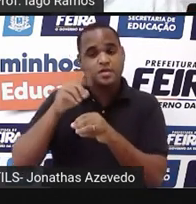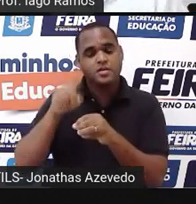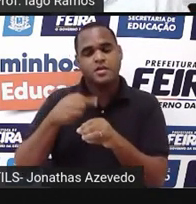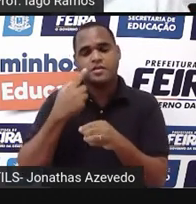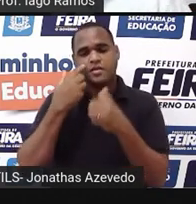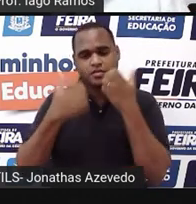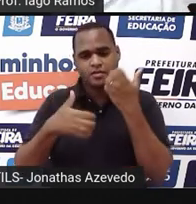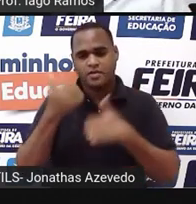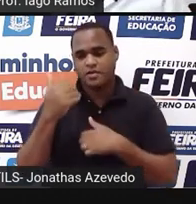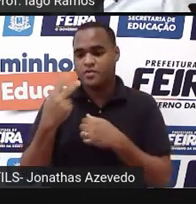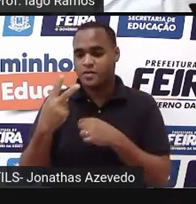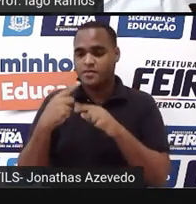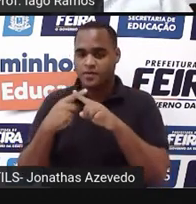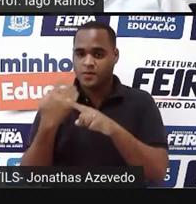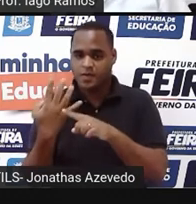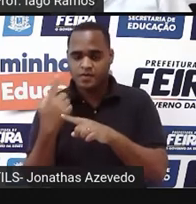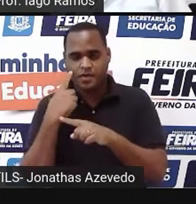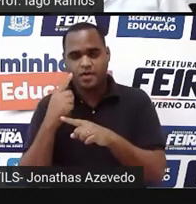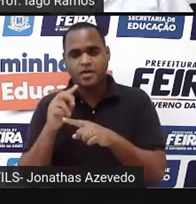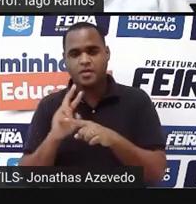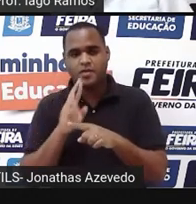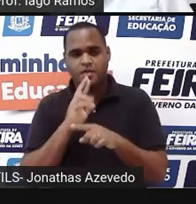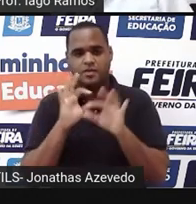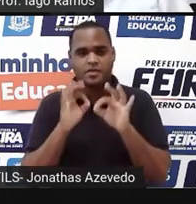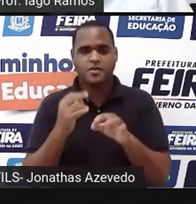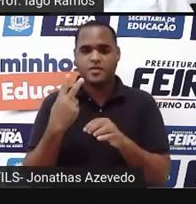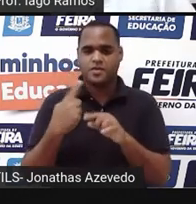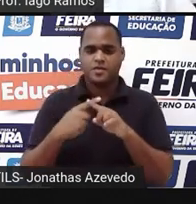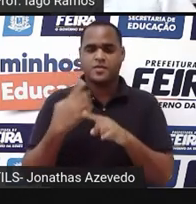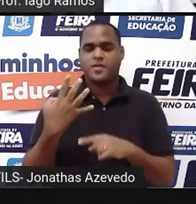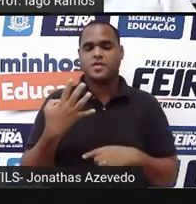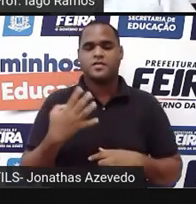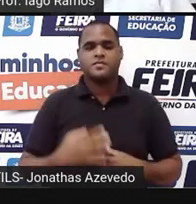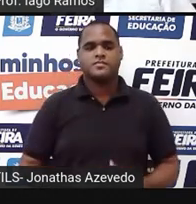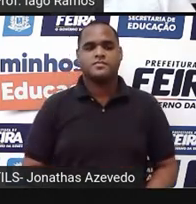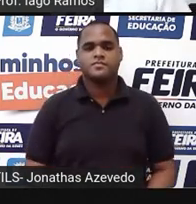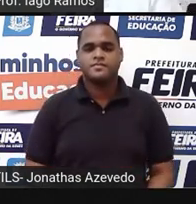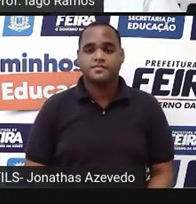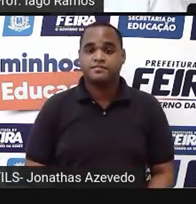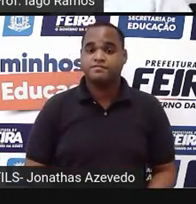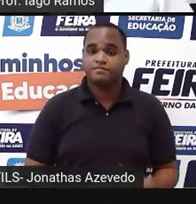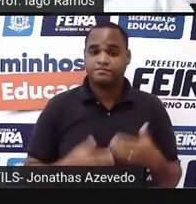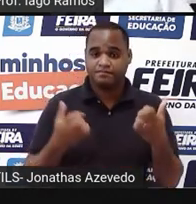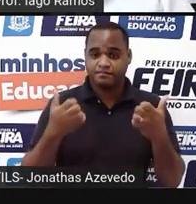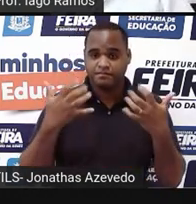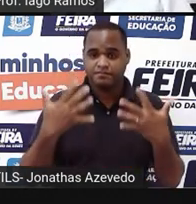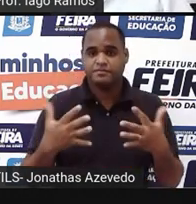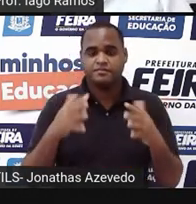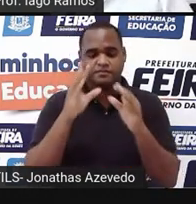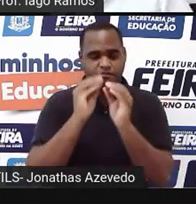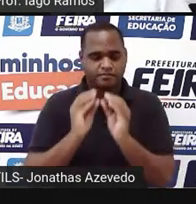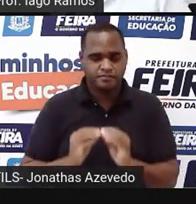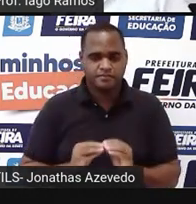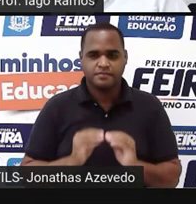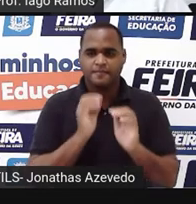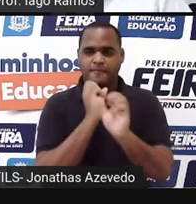porque o valor do coeficiente A, nesse caso, é 4. Então, agora, ó, concluindo as contas, tá